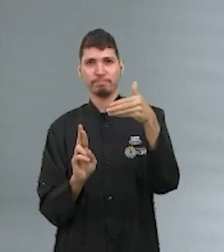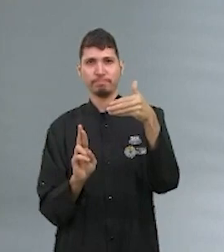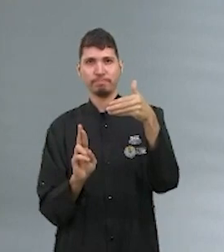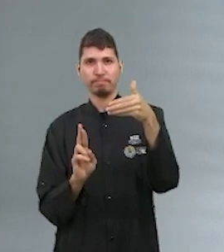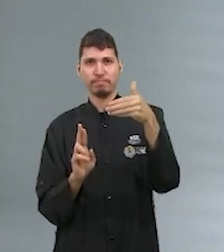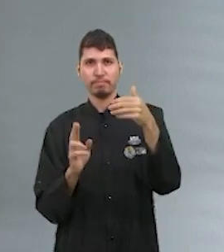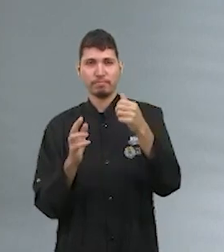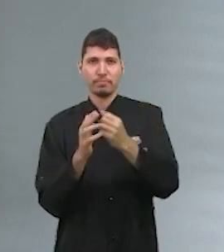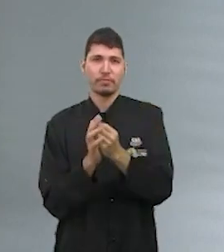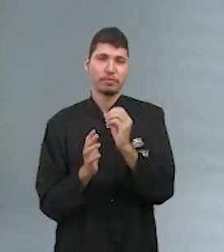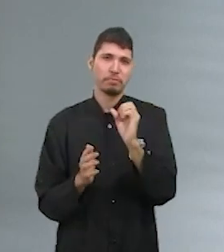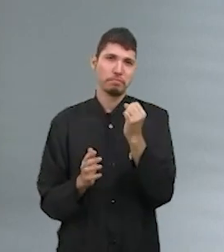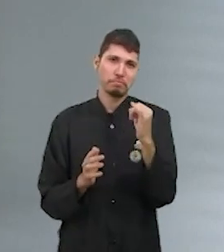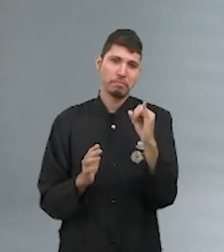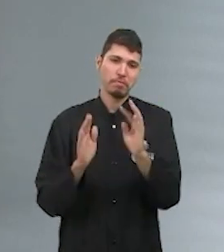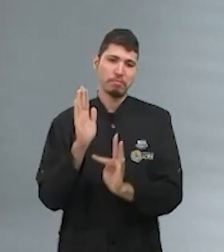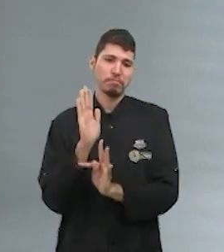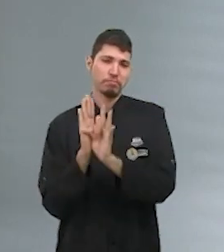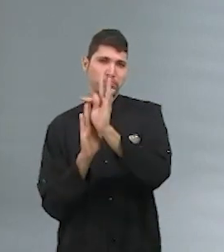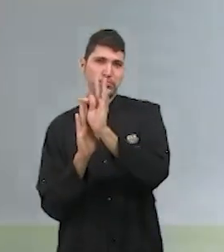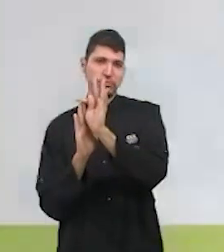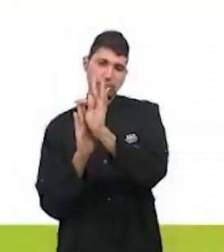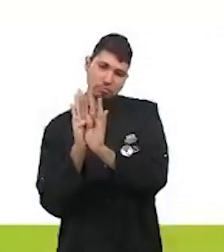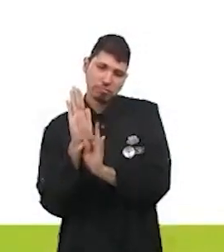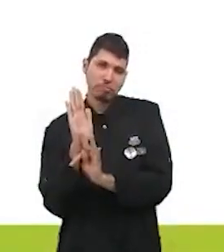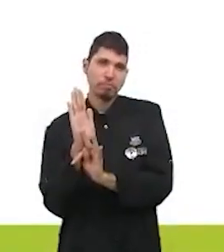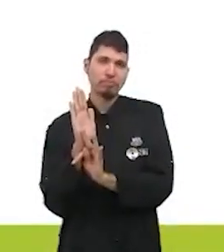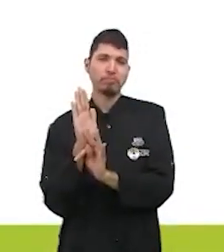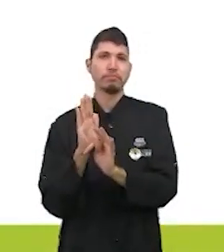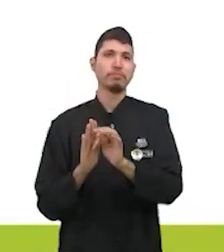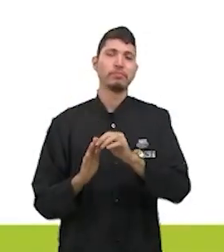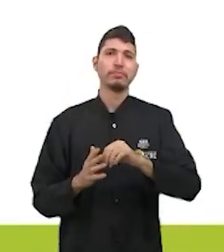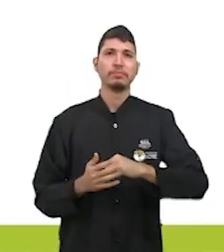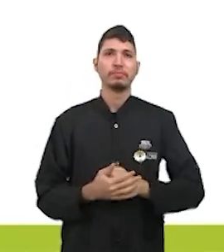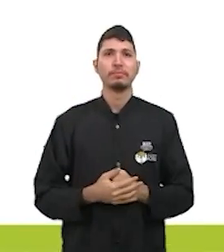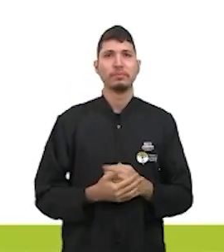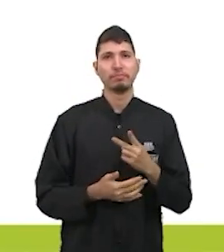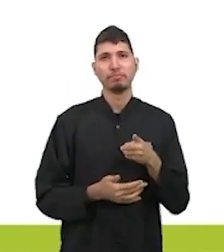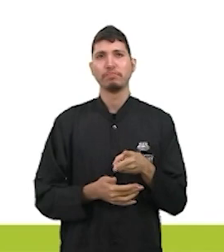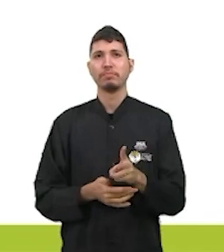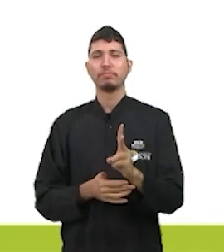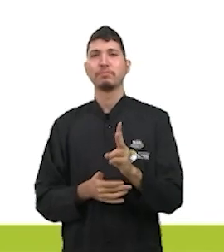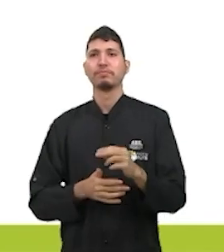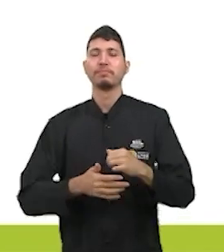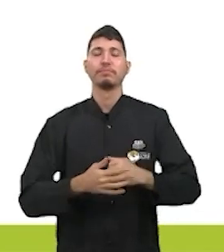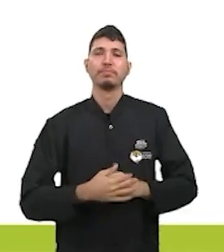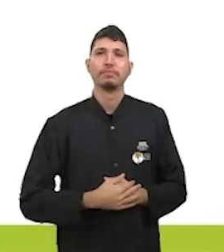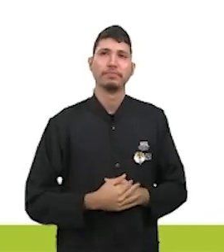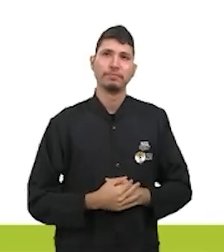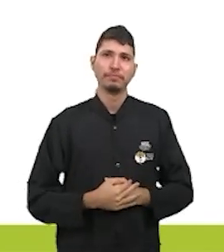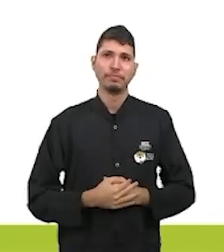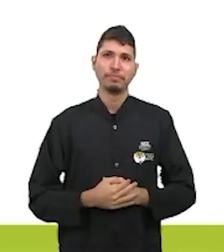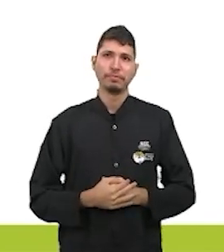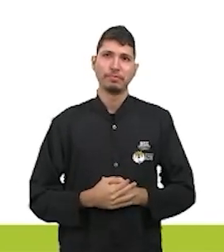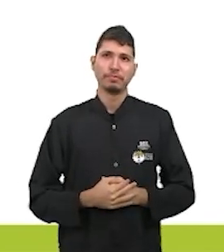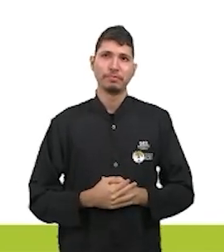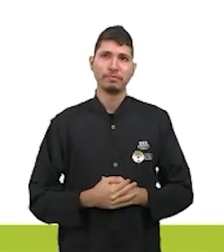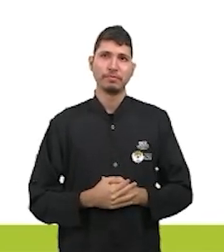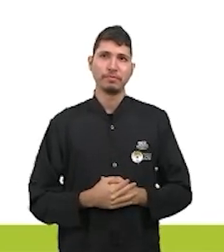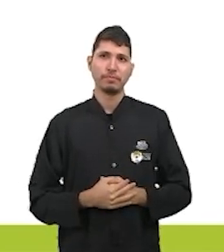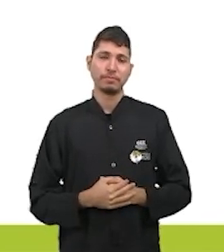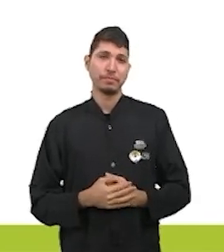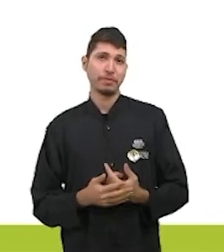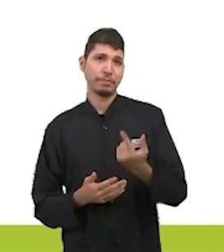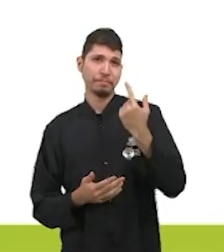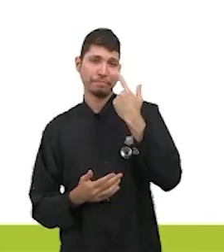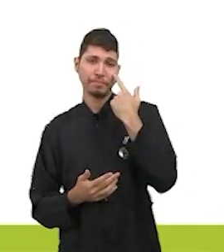mais, ou esquentar menos, seria mais ou menos por este caminho. Continuando, então, como nós temos